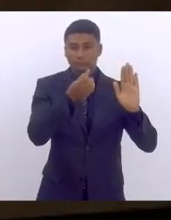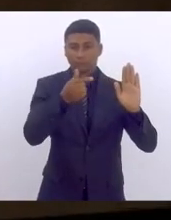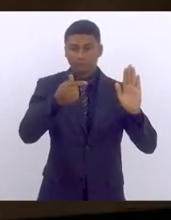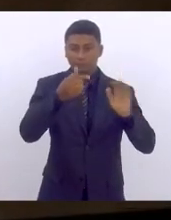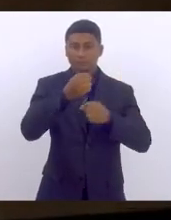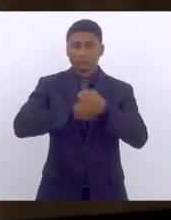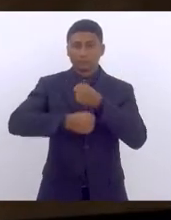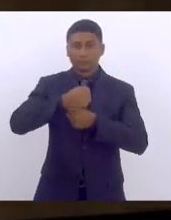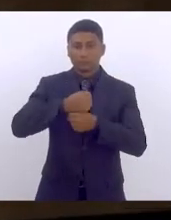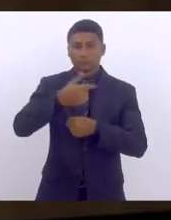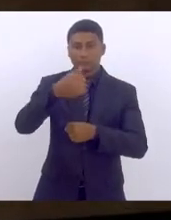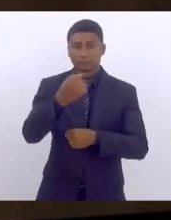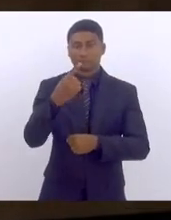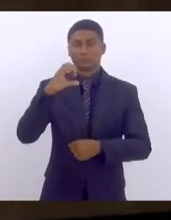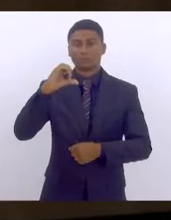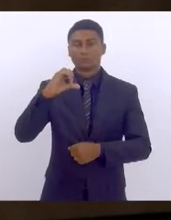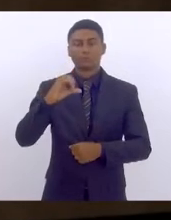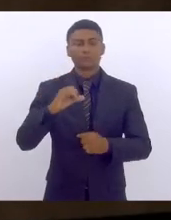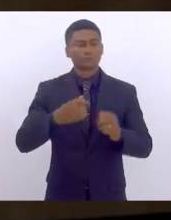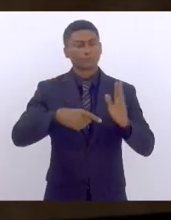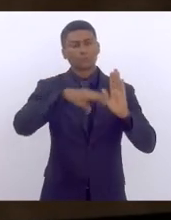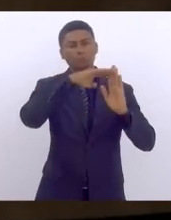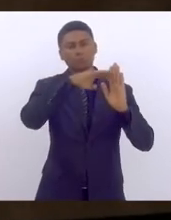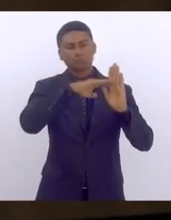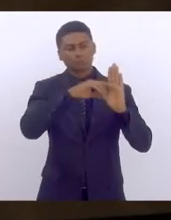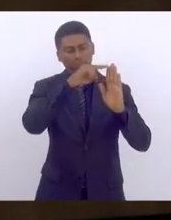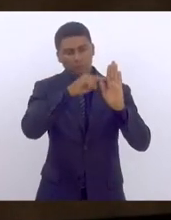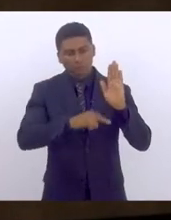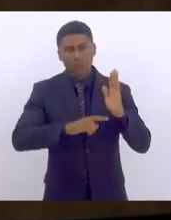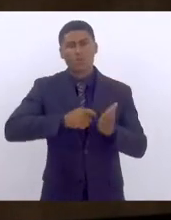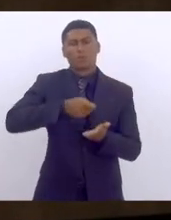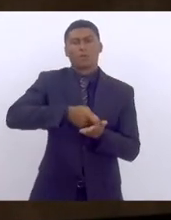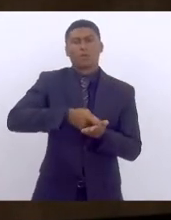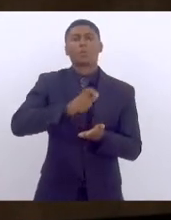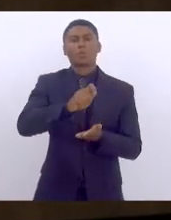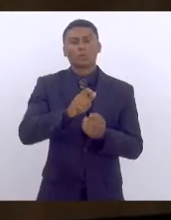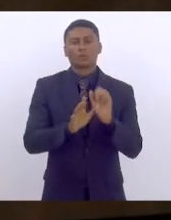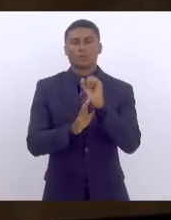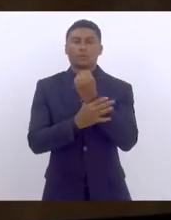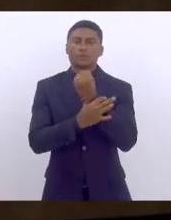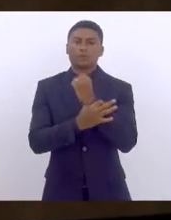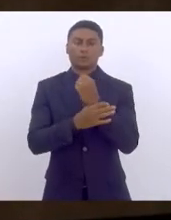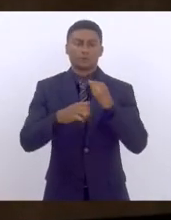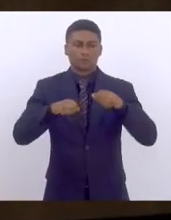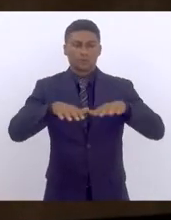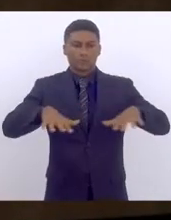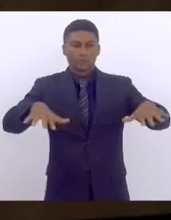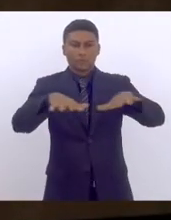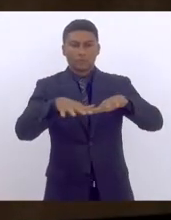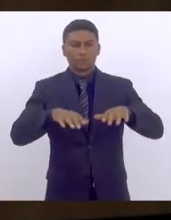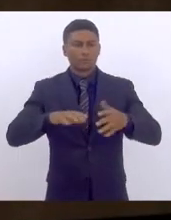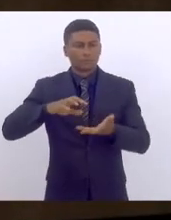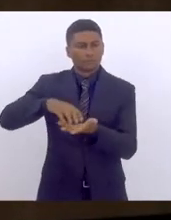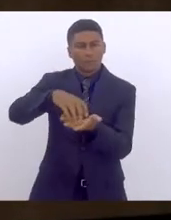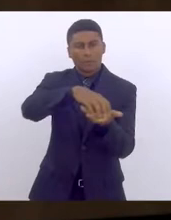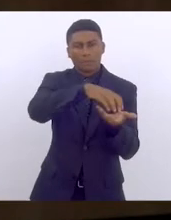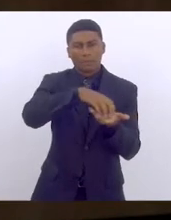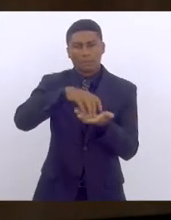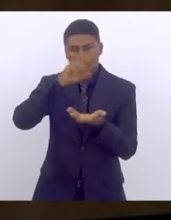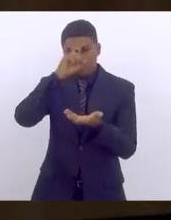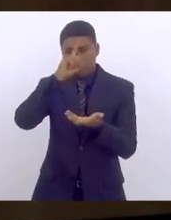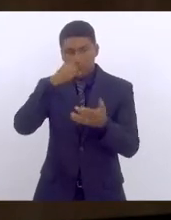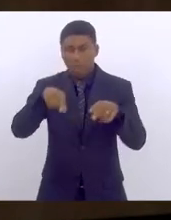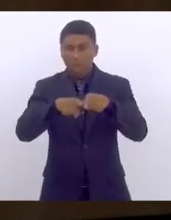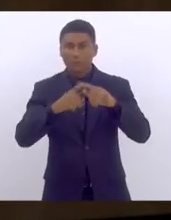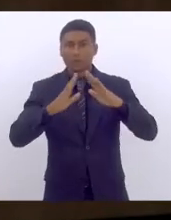1367-19 institui normas obrigatórias de segurança coletiva nas instalações hospitalares e clínicas